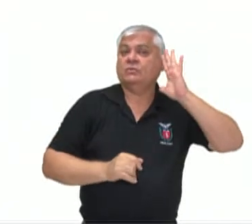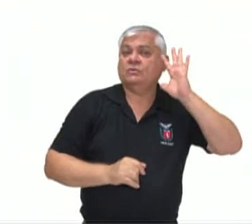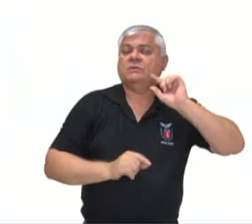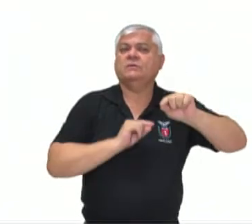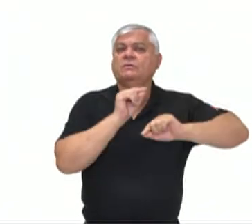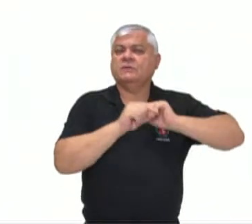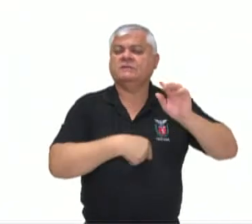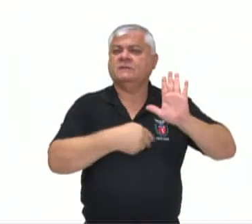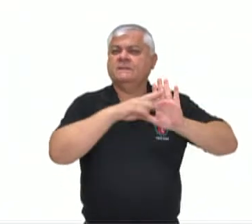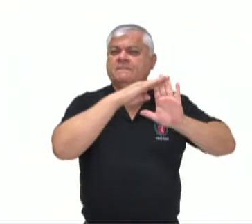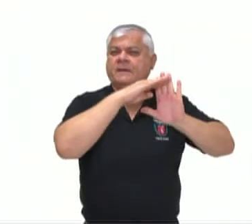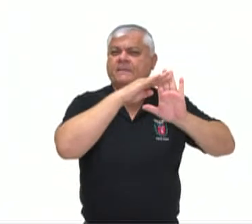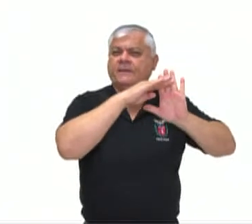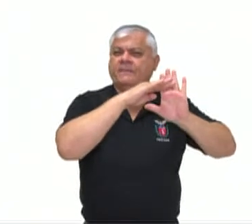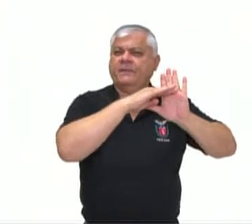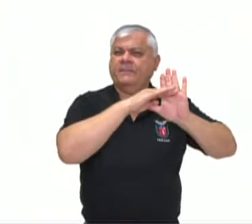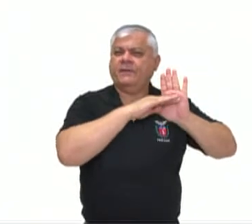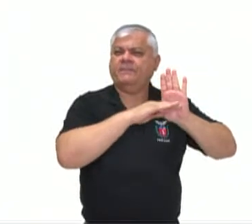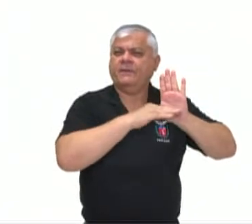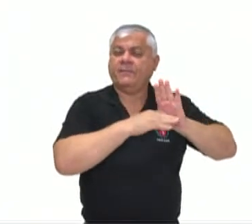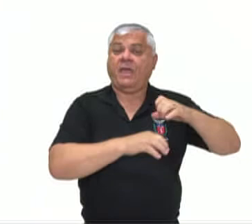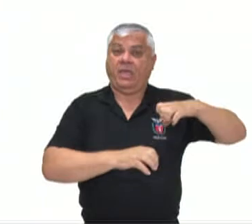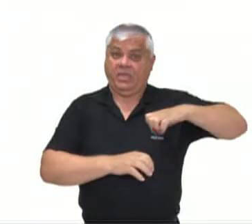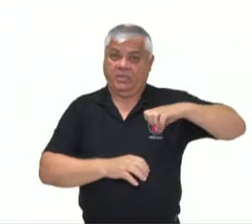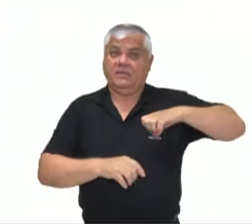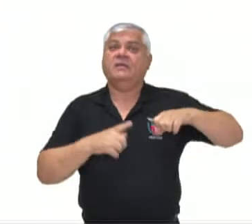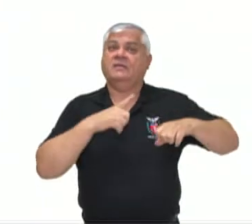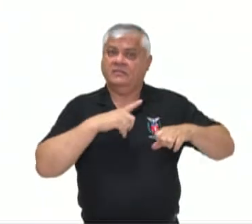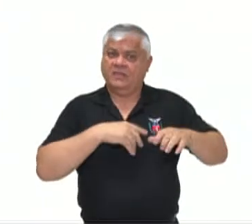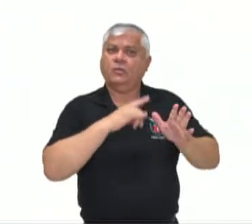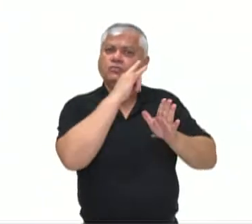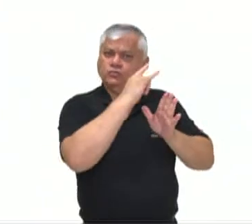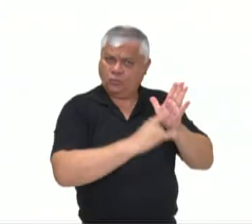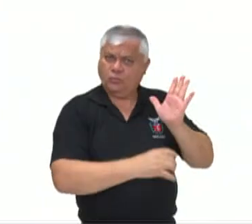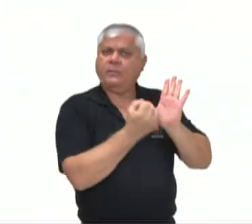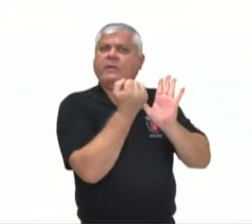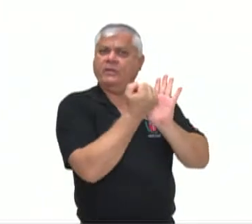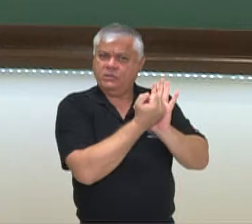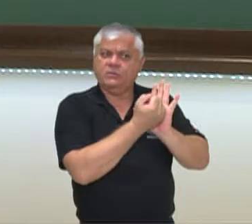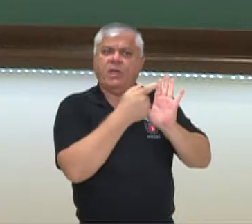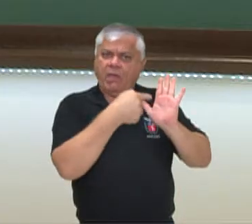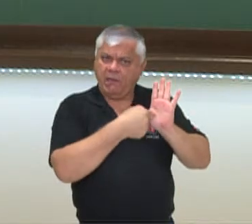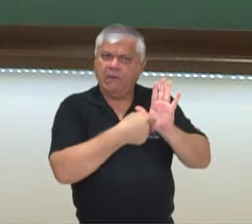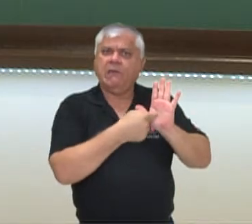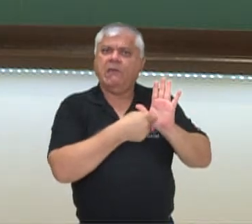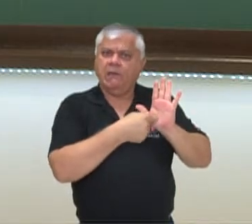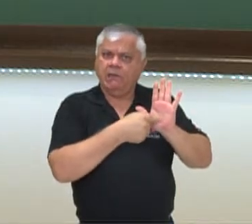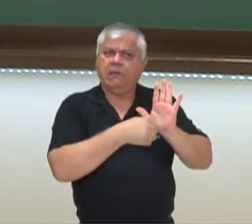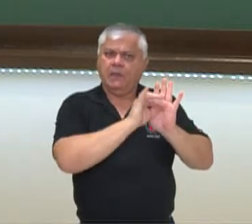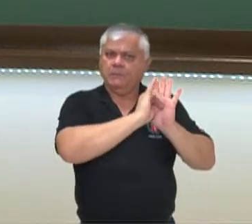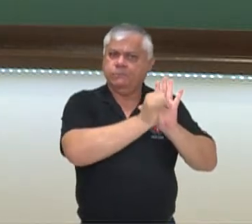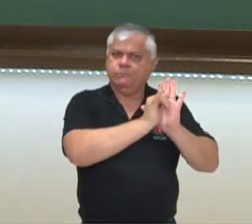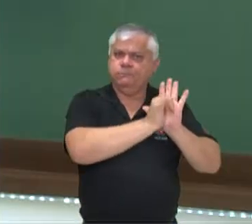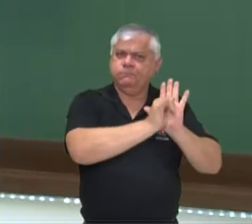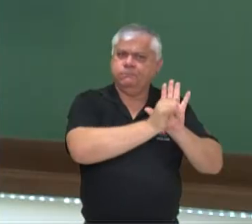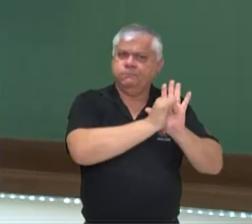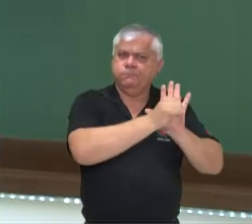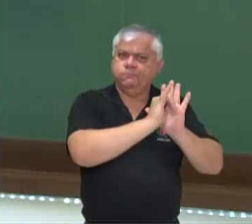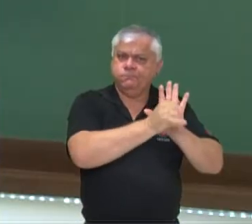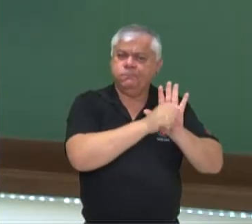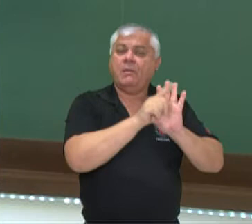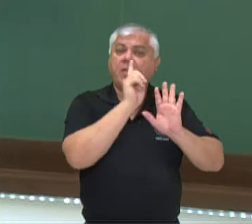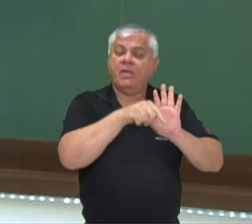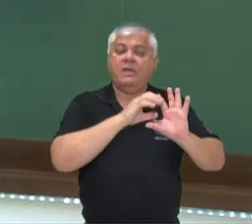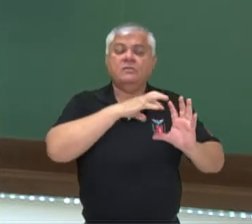os princípios éticos, né? Eu tenho um documento que vai nortear os meus princípios éticos e ele é aí de